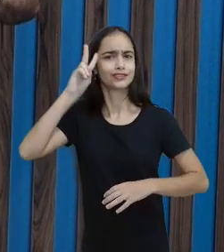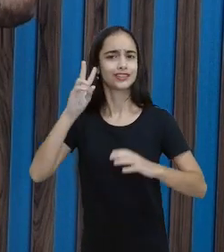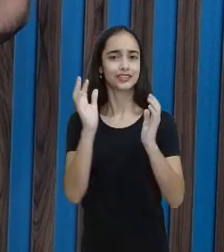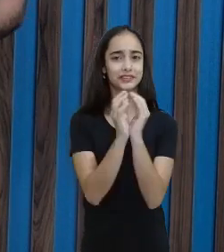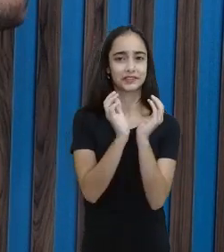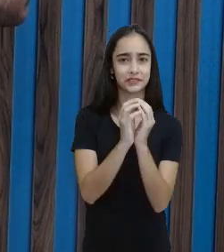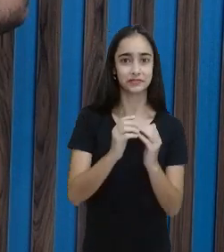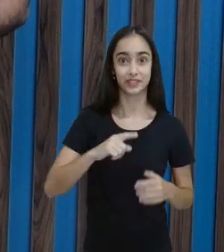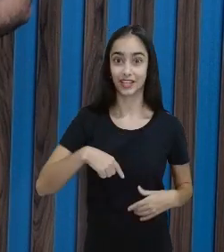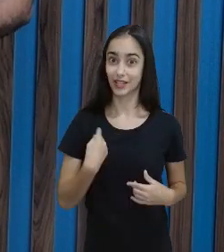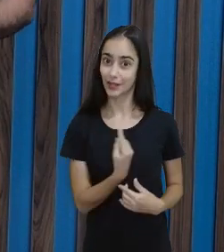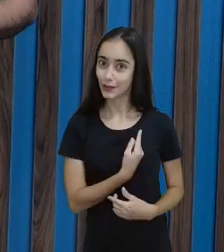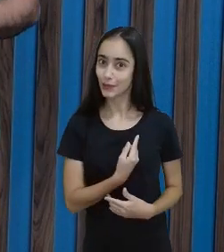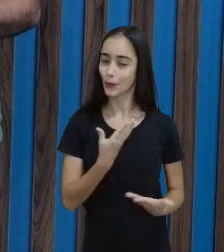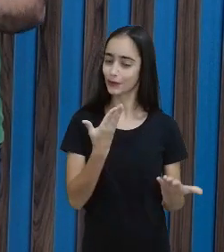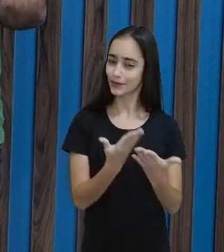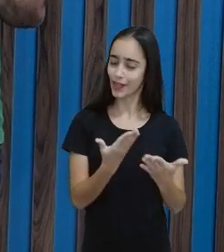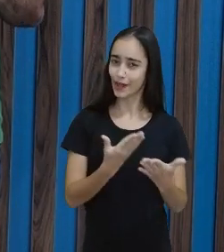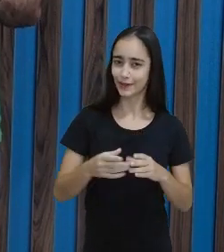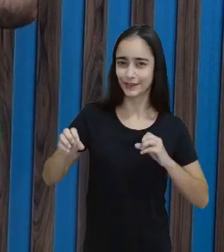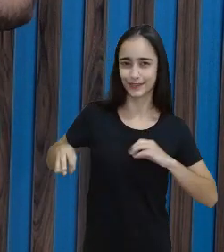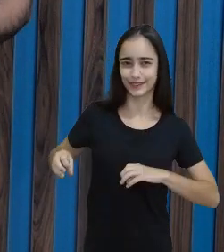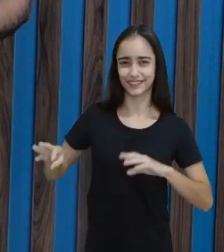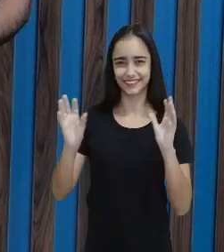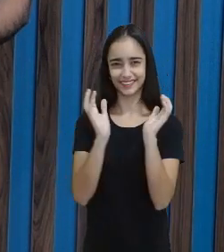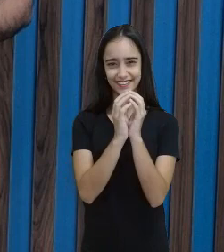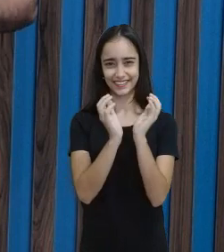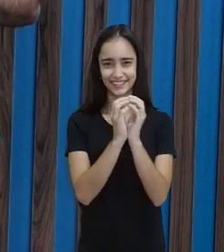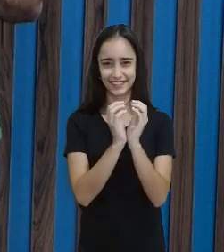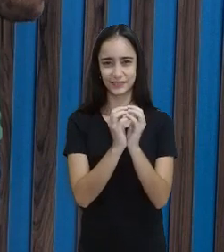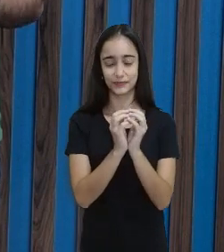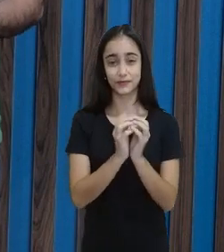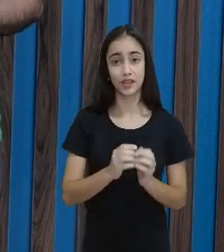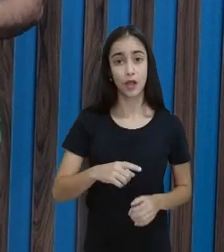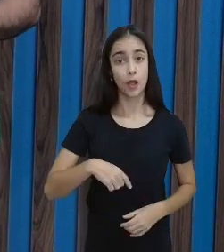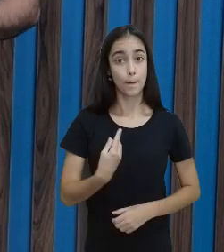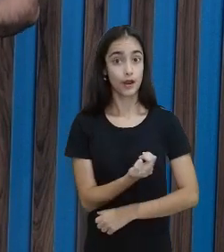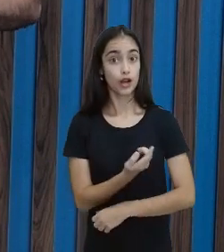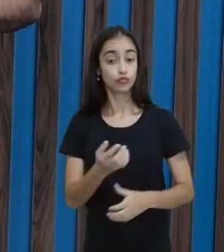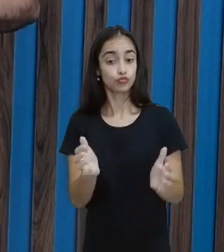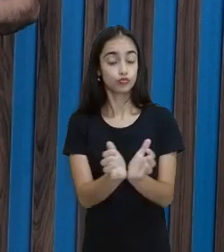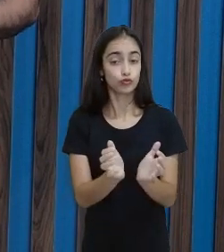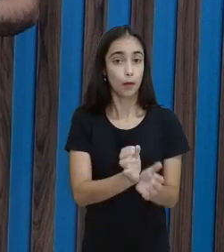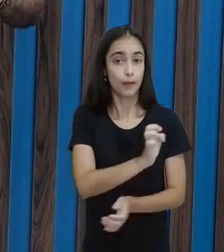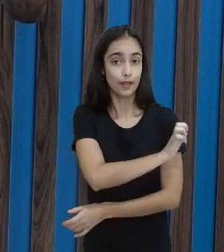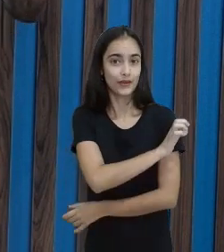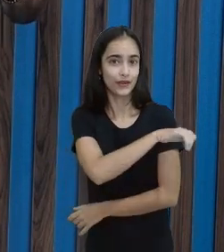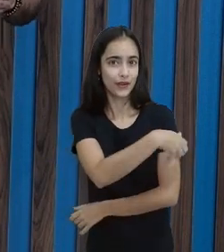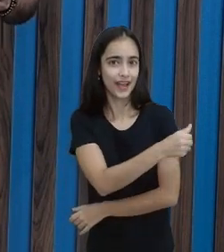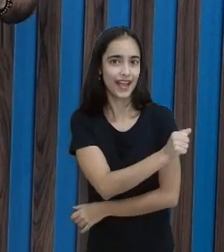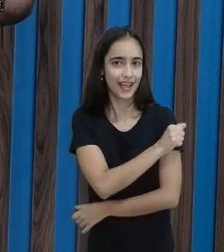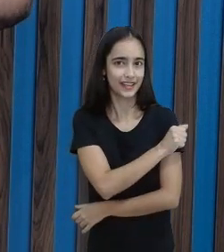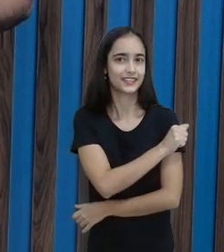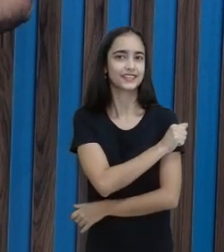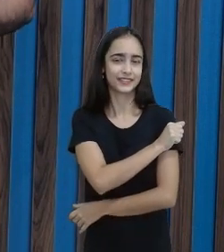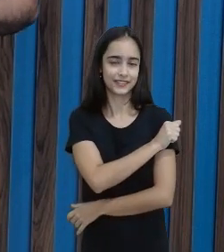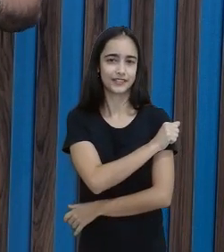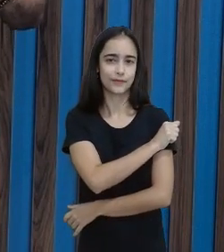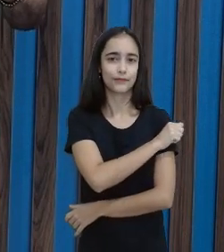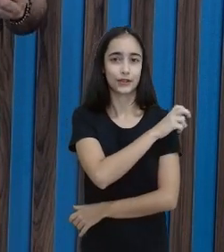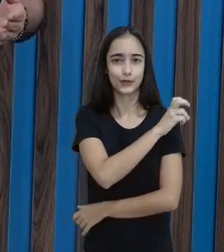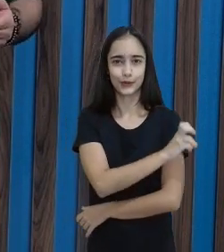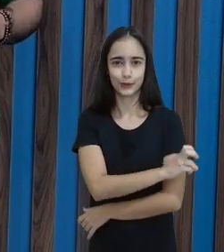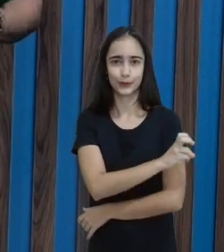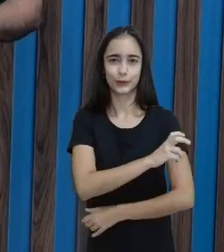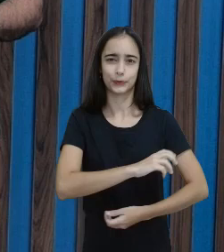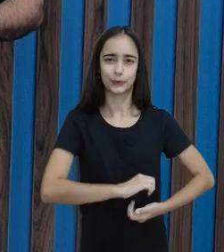para mais uma aula do Educa Recife para as turmas da Educação de Jovens e Adultos, especificamente as